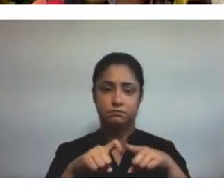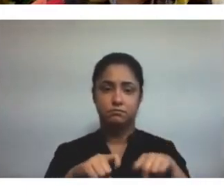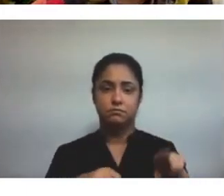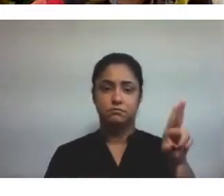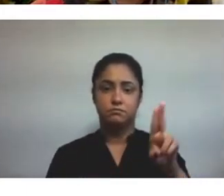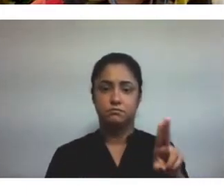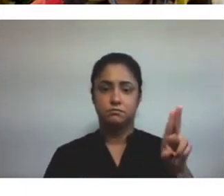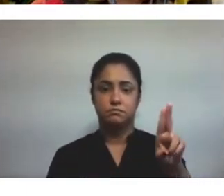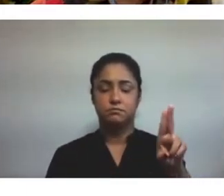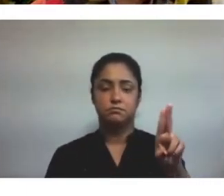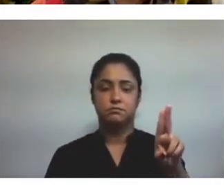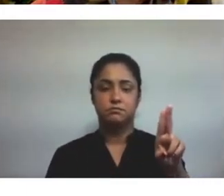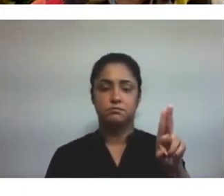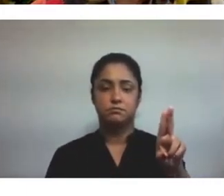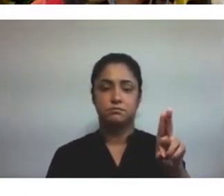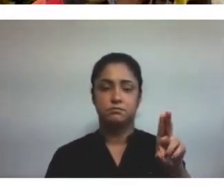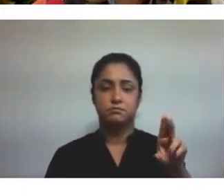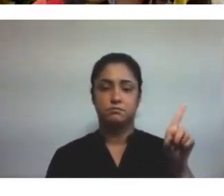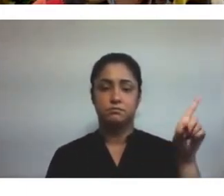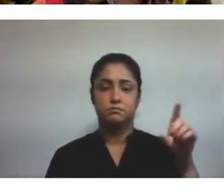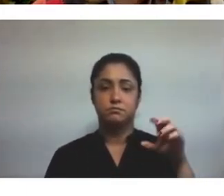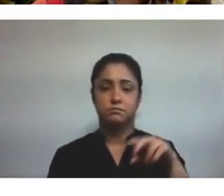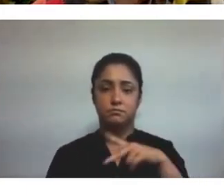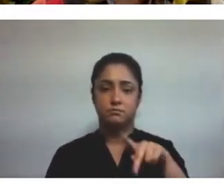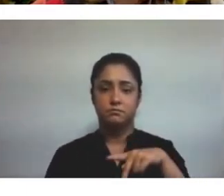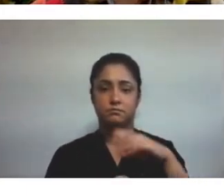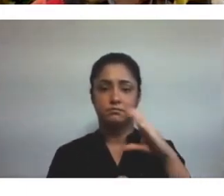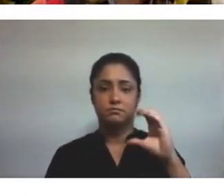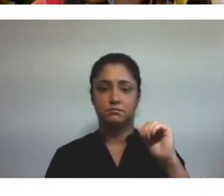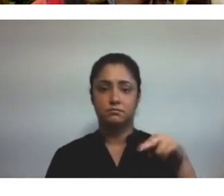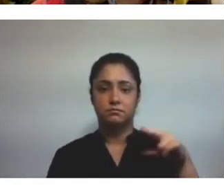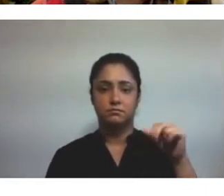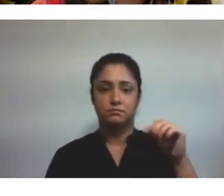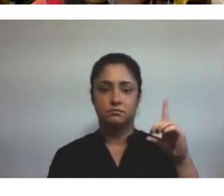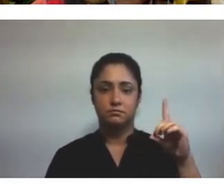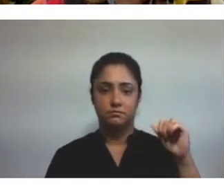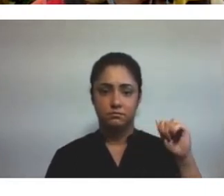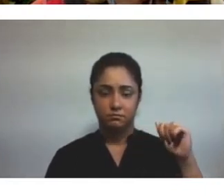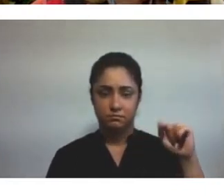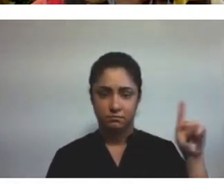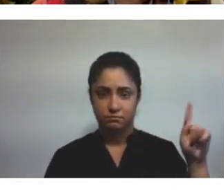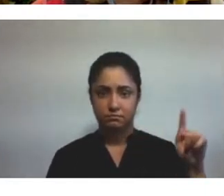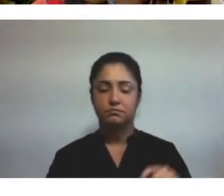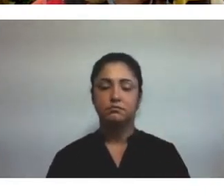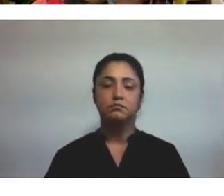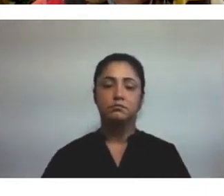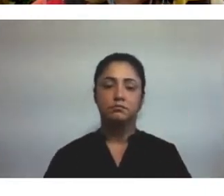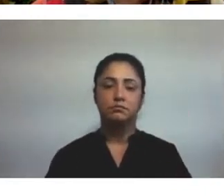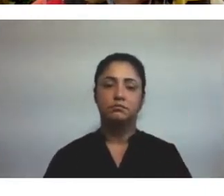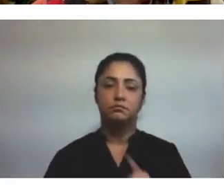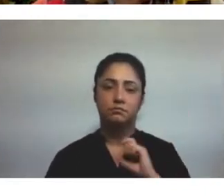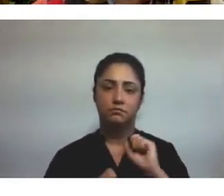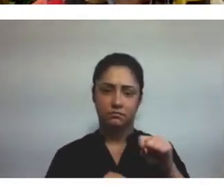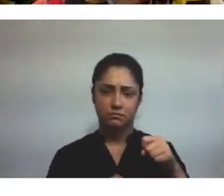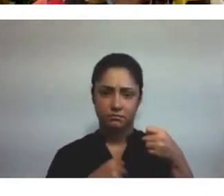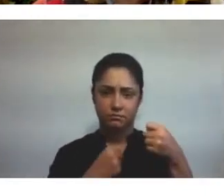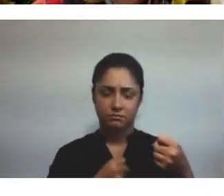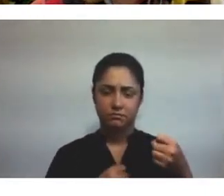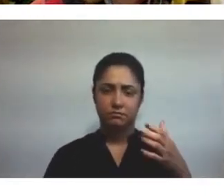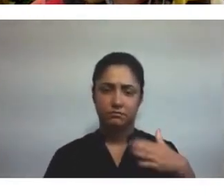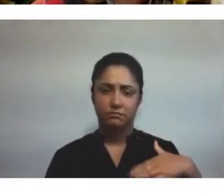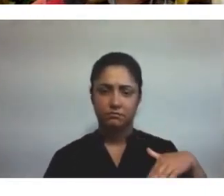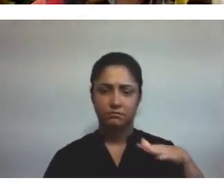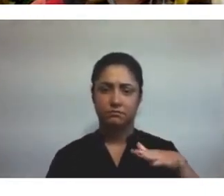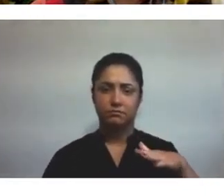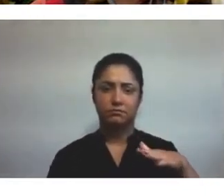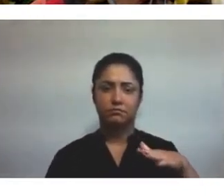Canadá. Então, eu posso dizer aqui que a minha dedicação ao longo da minha carreira, sobretudo nas últimas 2